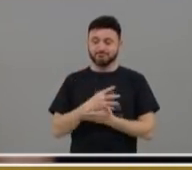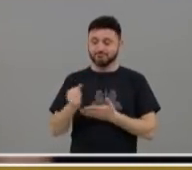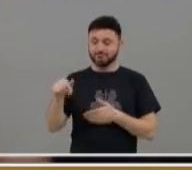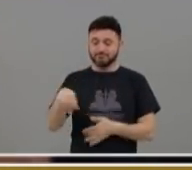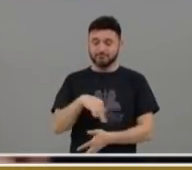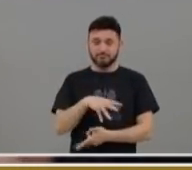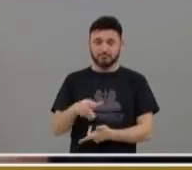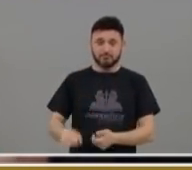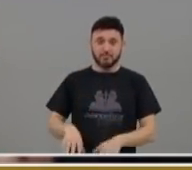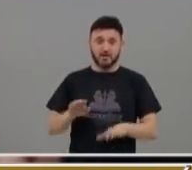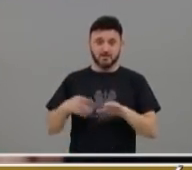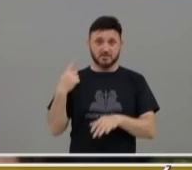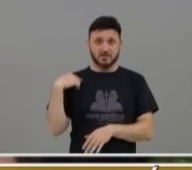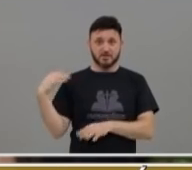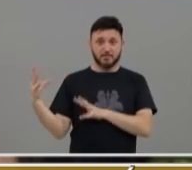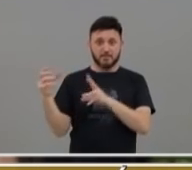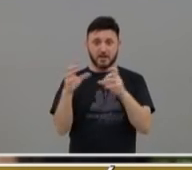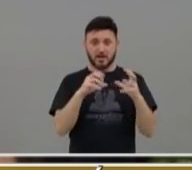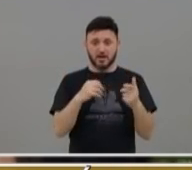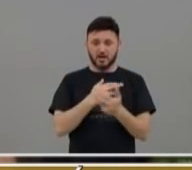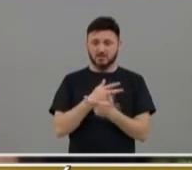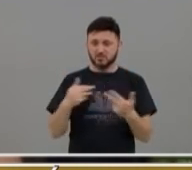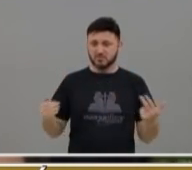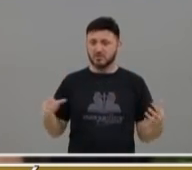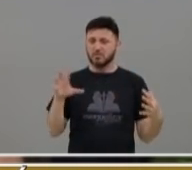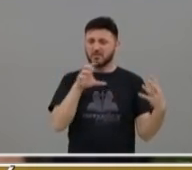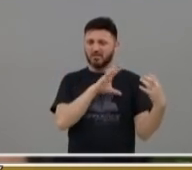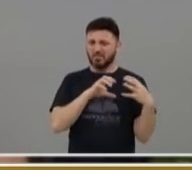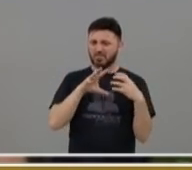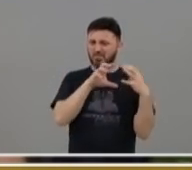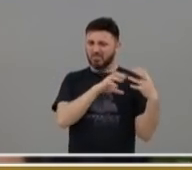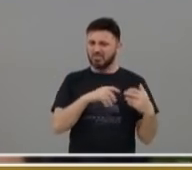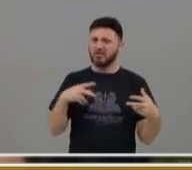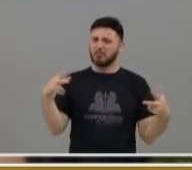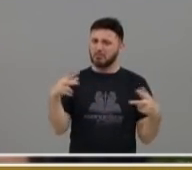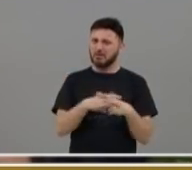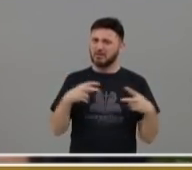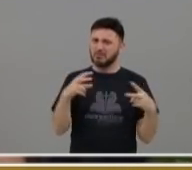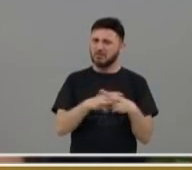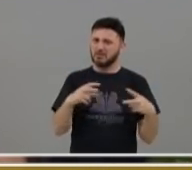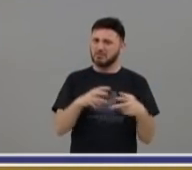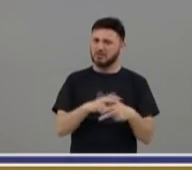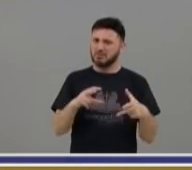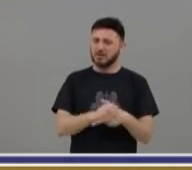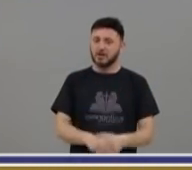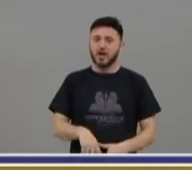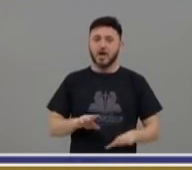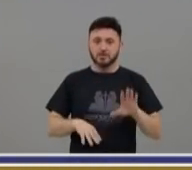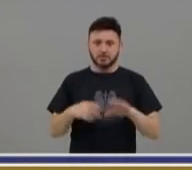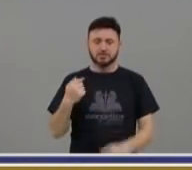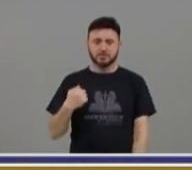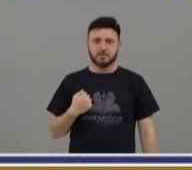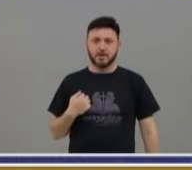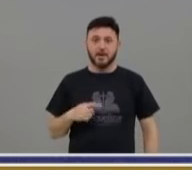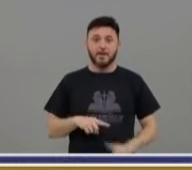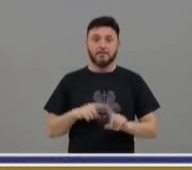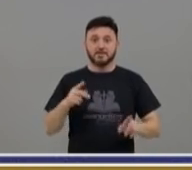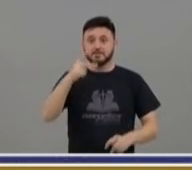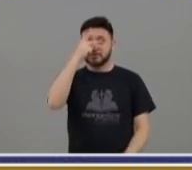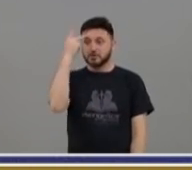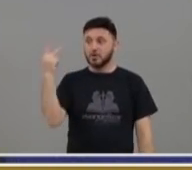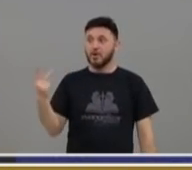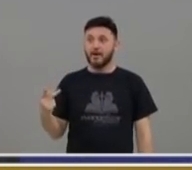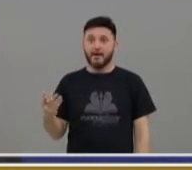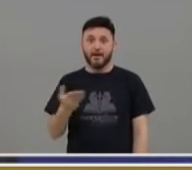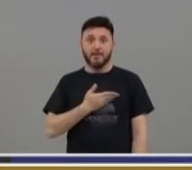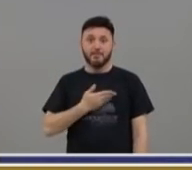vez em quando a gente briga demais com algumas pessoas. De vez em quando a gente vai deixando outras. Tem gente que chega para ficar. Tem gente